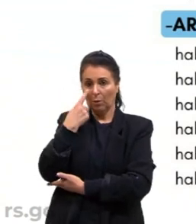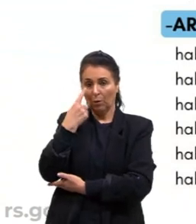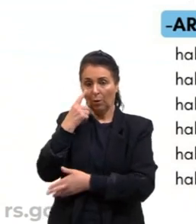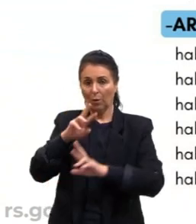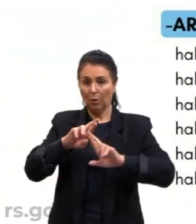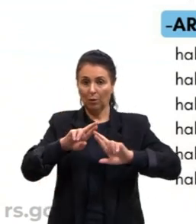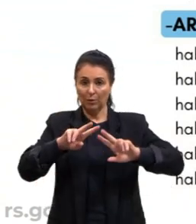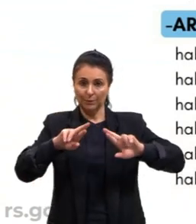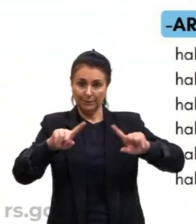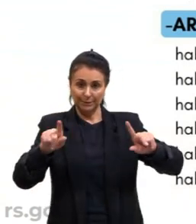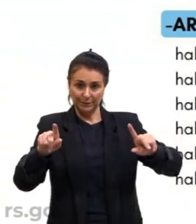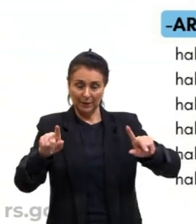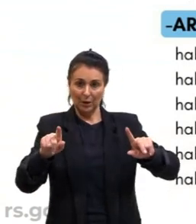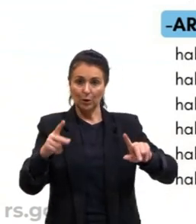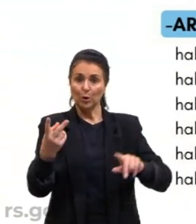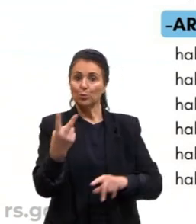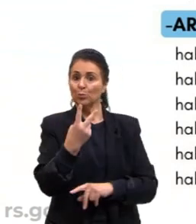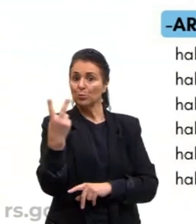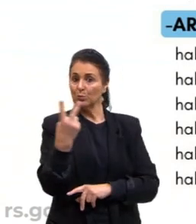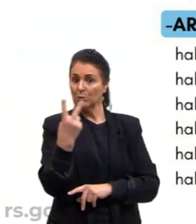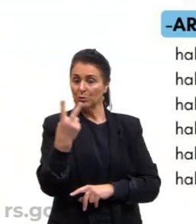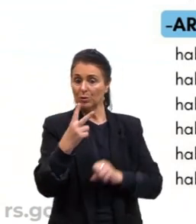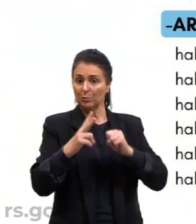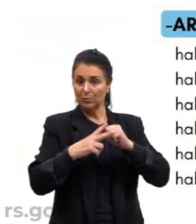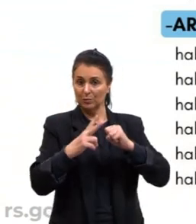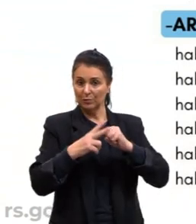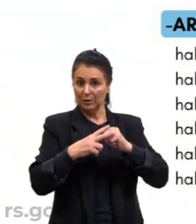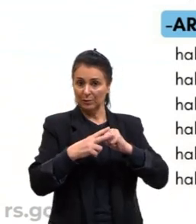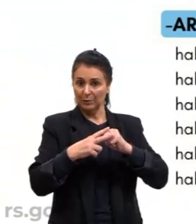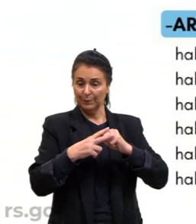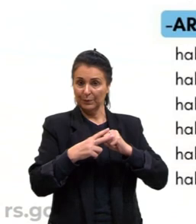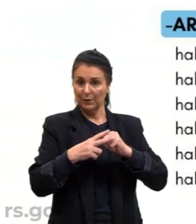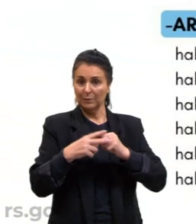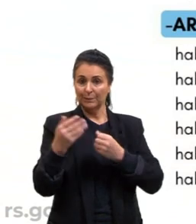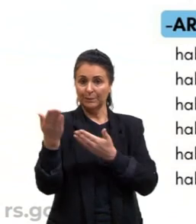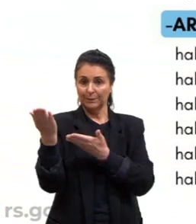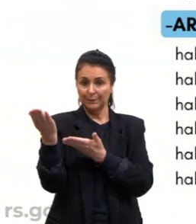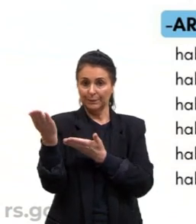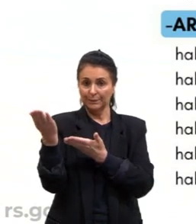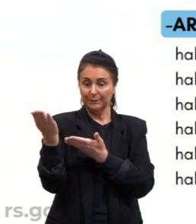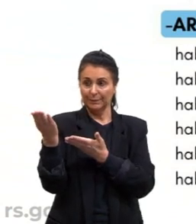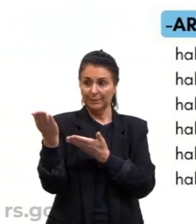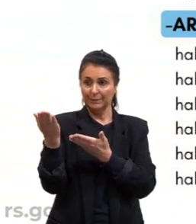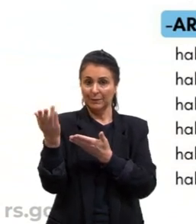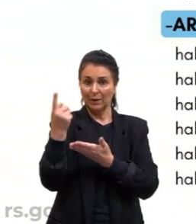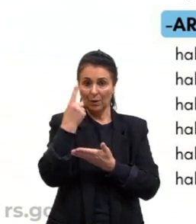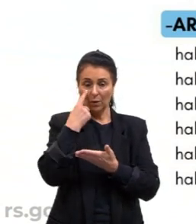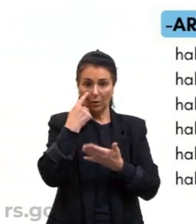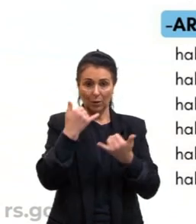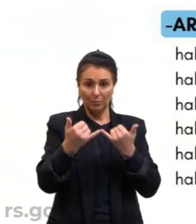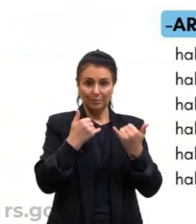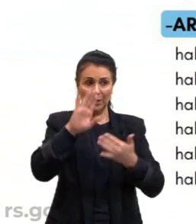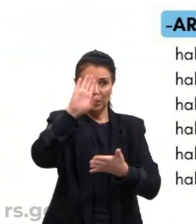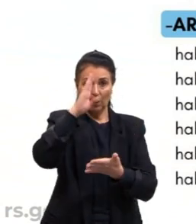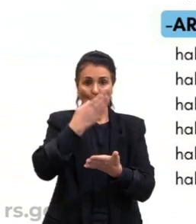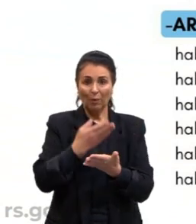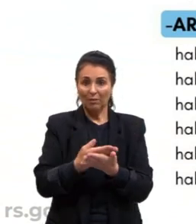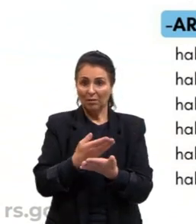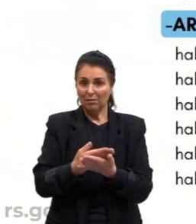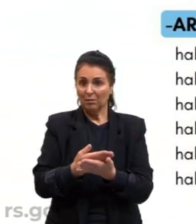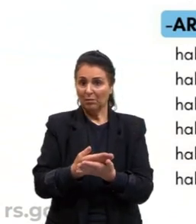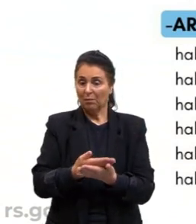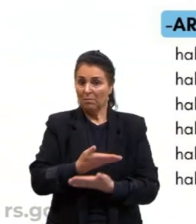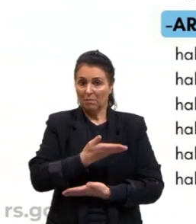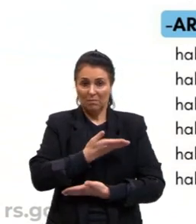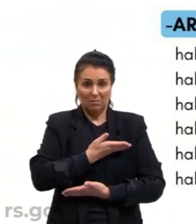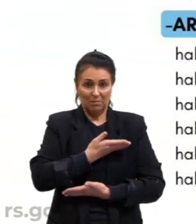pretérito pluscuamperfecto e o pretérito imperfeito no exemplo que eu dei aqui para vocês não creio que foram